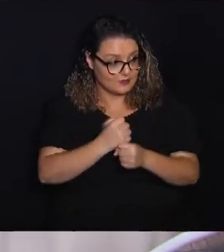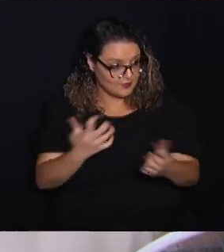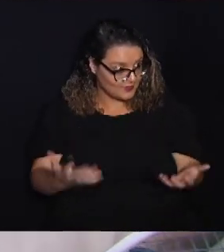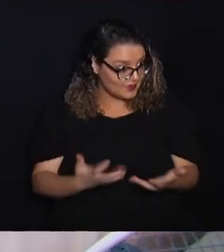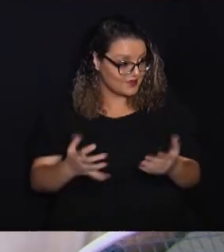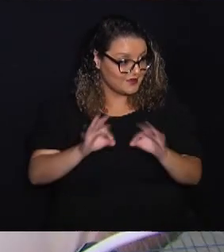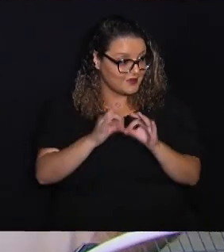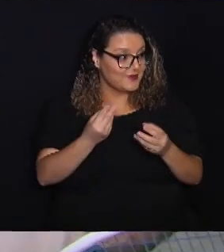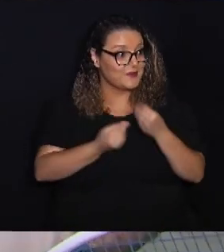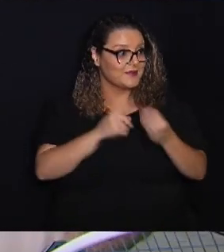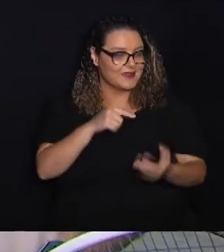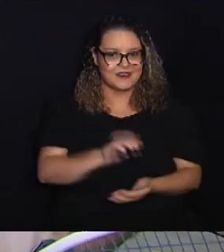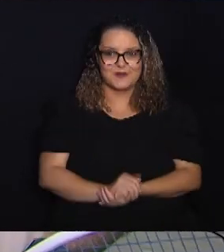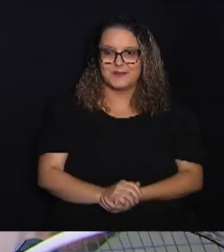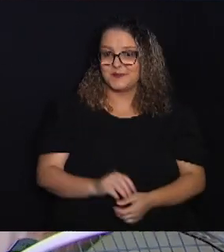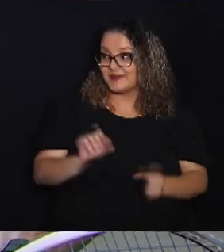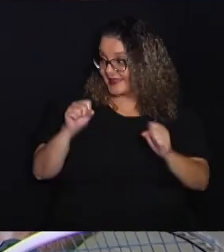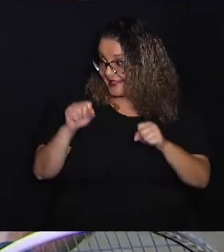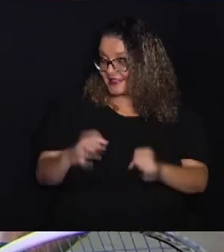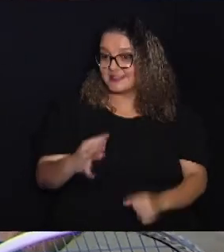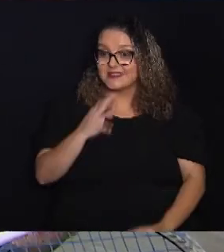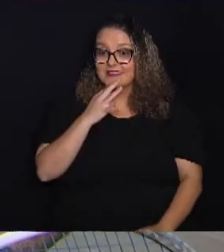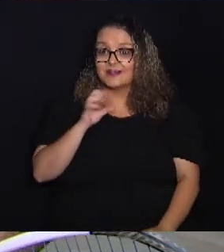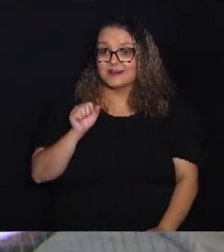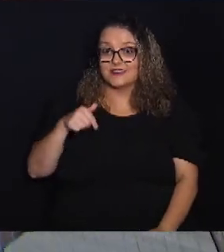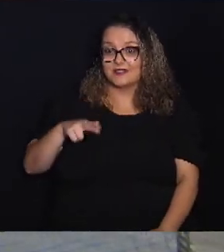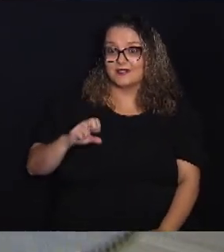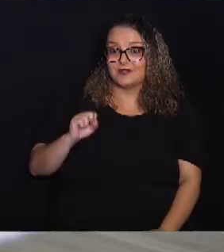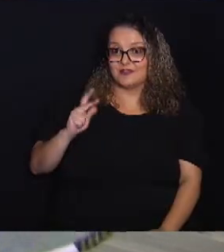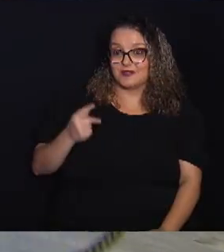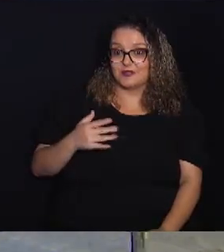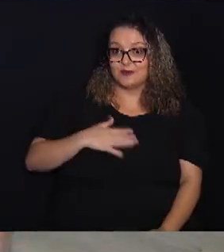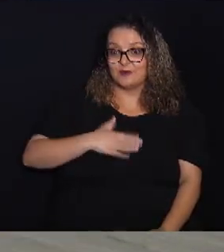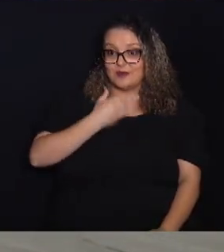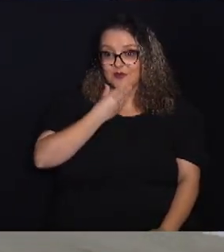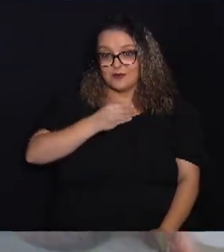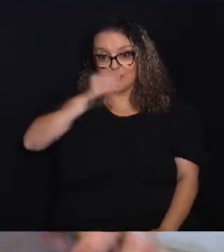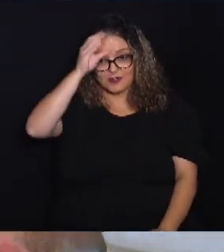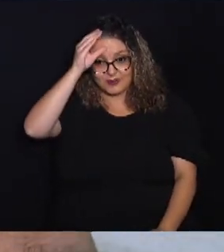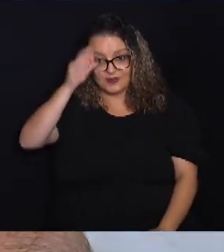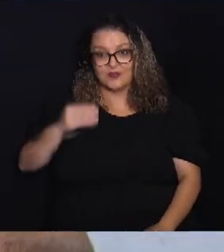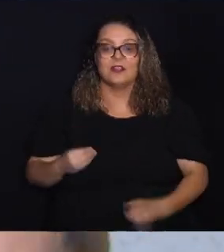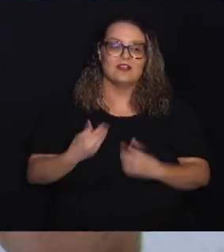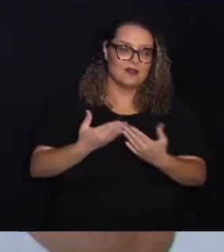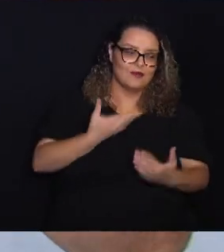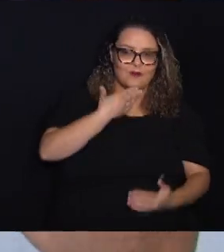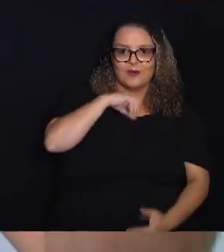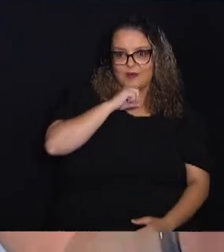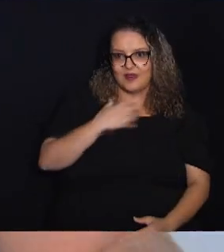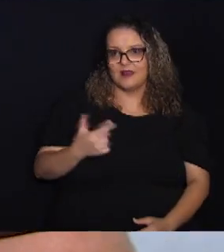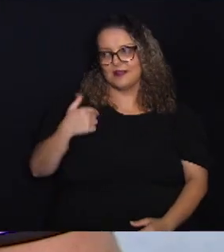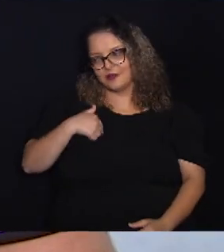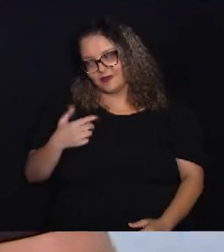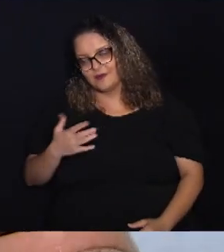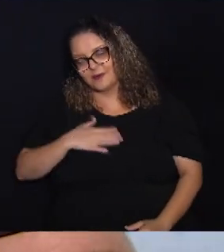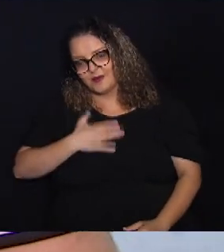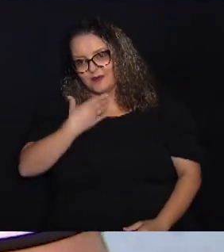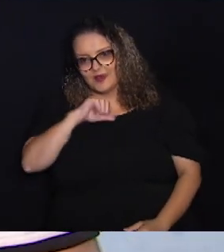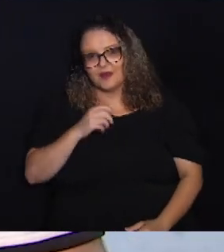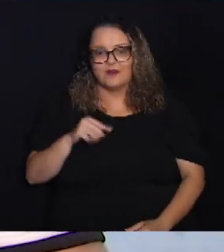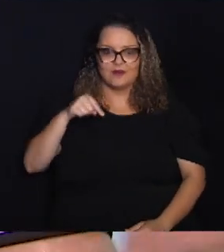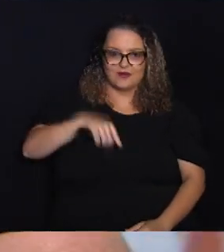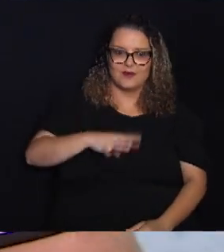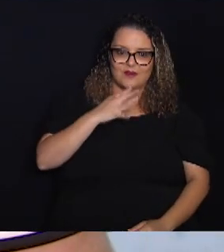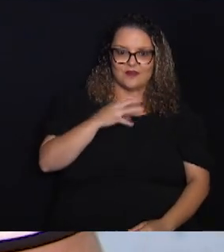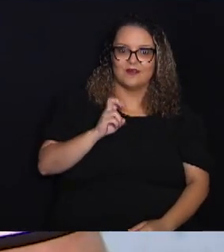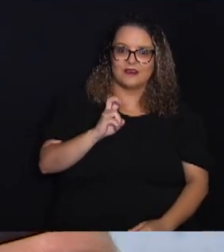5 anos. Foi por incentivo da família, Pedro? Como que foi isso? Foi. Eu conheci o squash através do meu tio, que meu tio levou meu pai, e através do meu